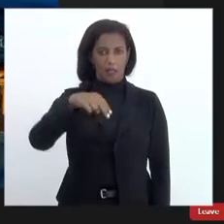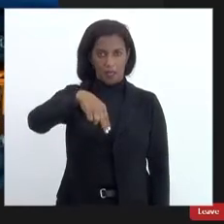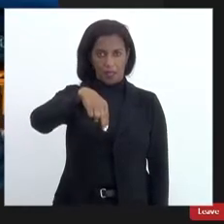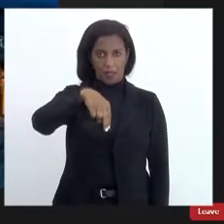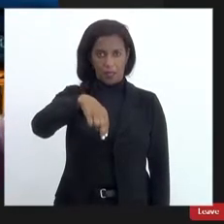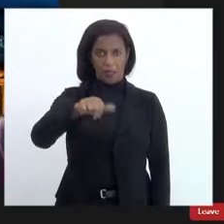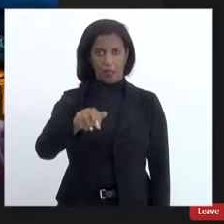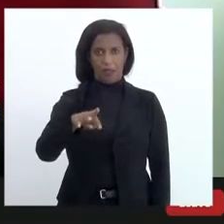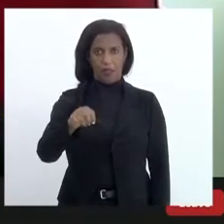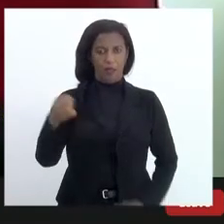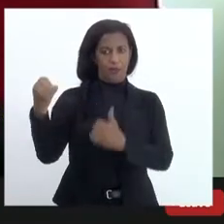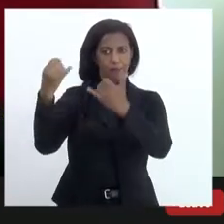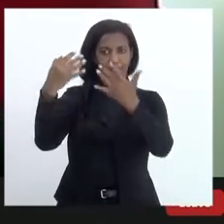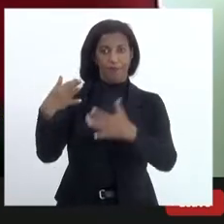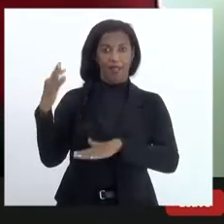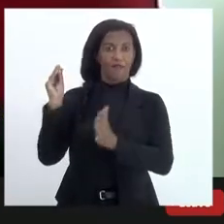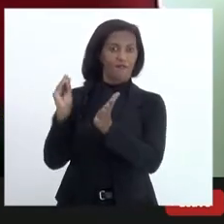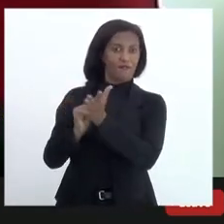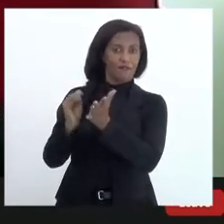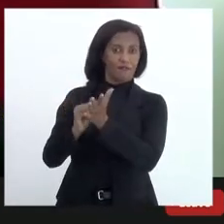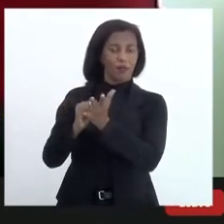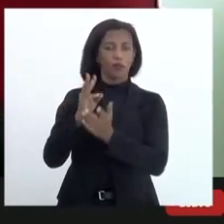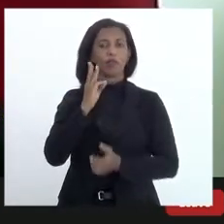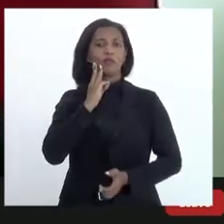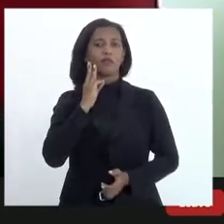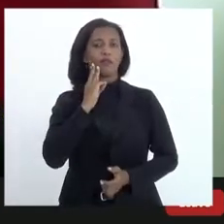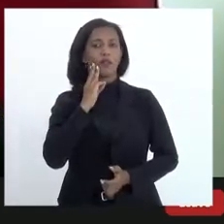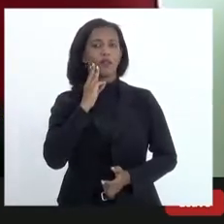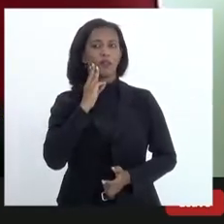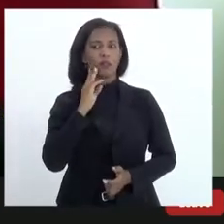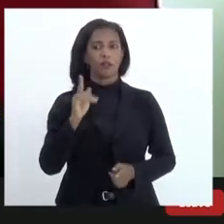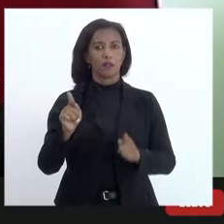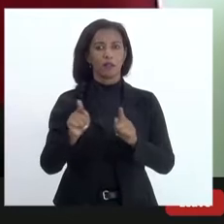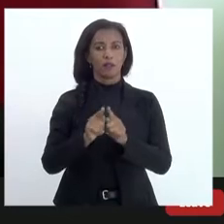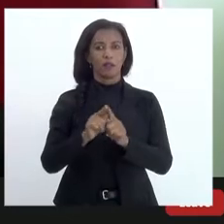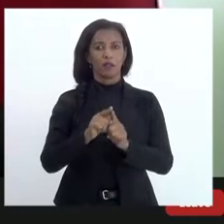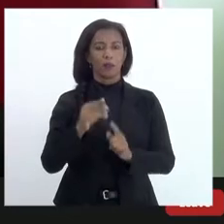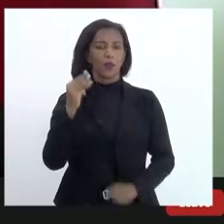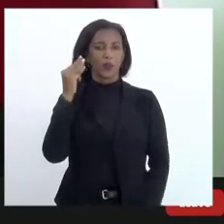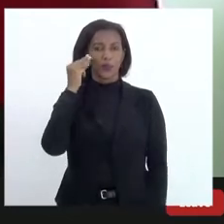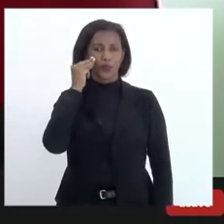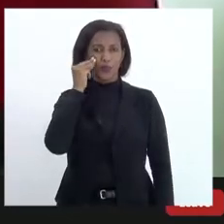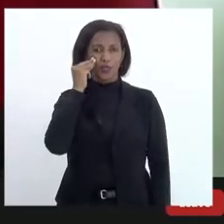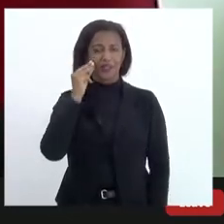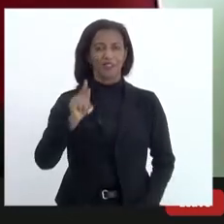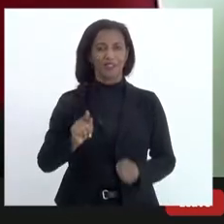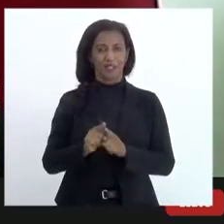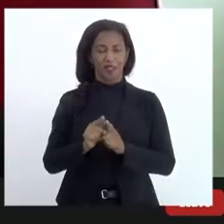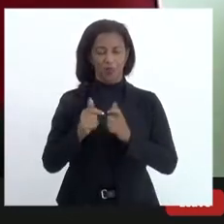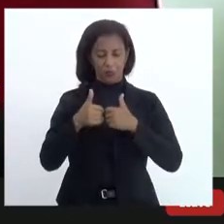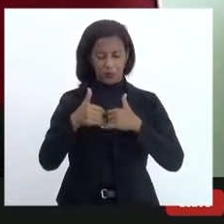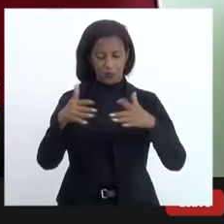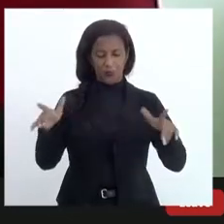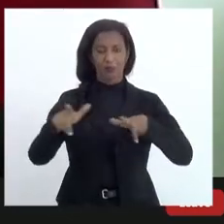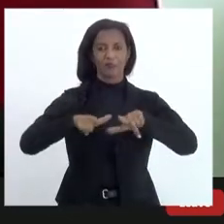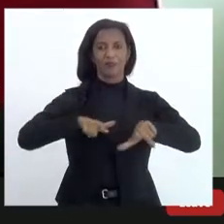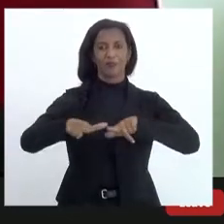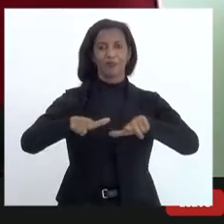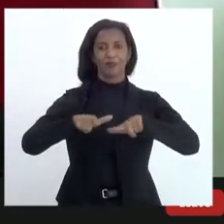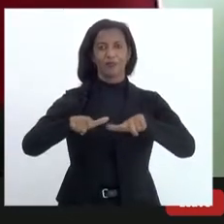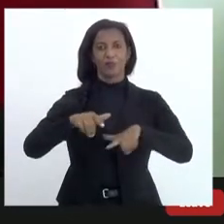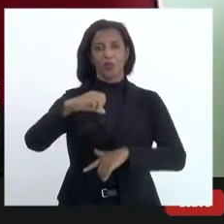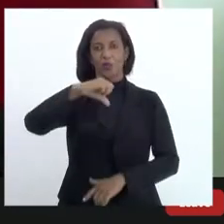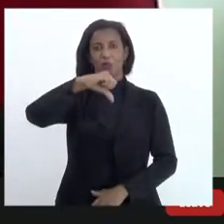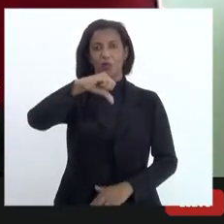a ausência nesse momento do deputado Valdeque Carneiro e da deputada Mônica Francisco, dou por abertos os trabalhos da